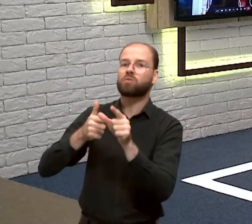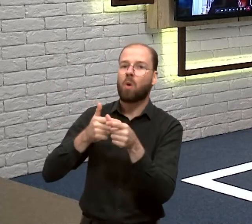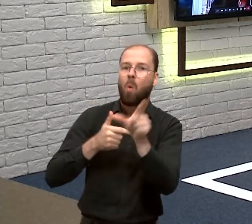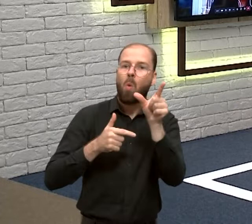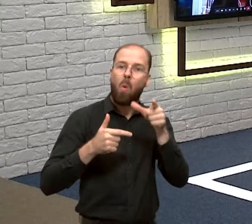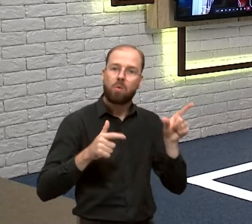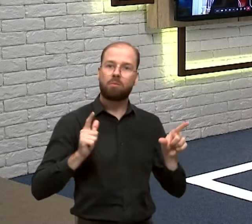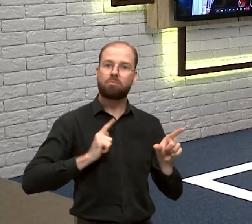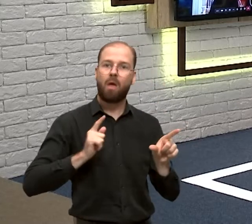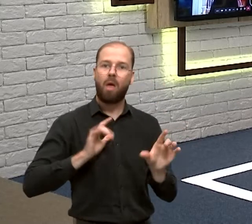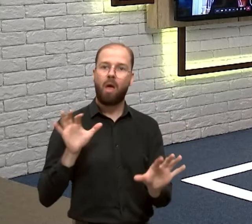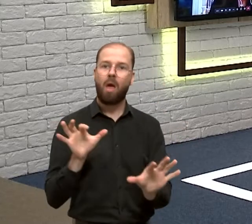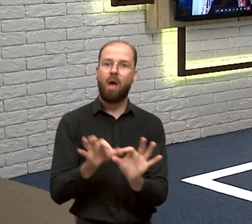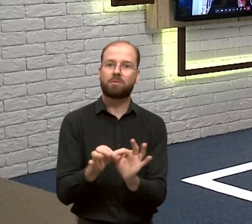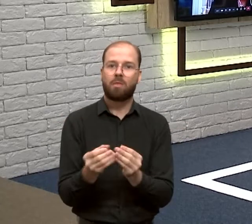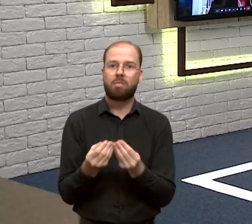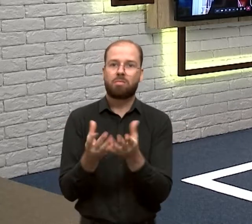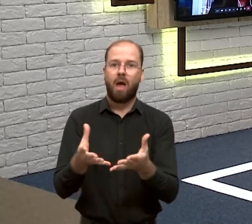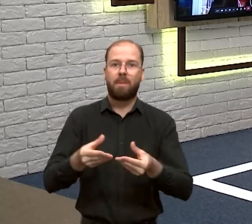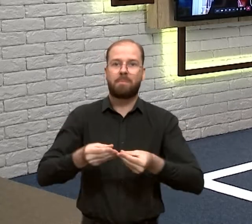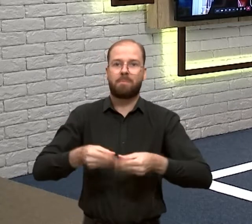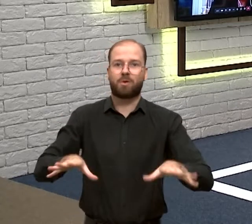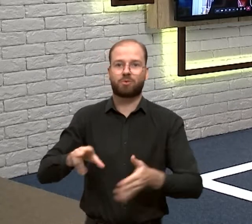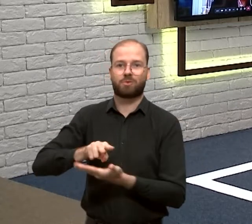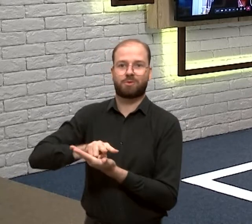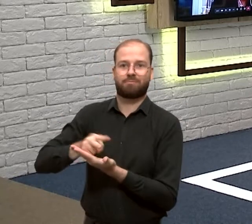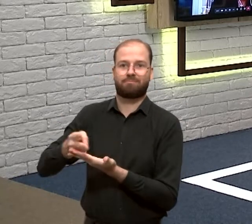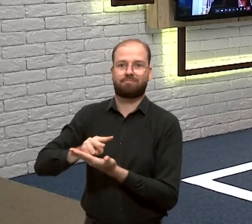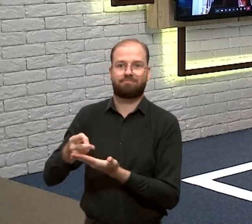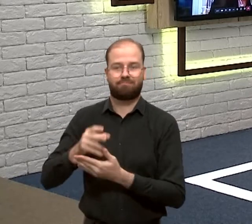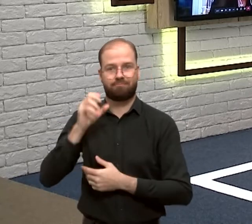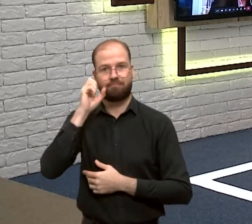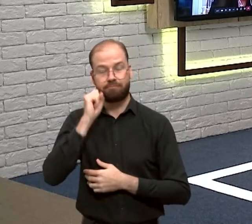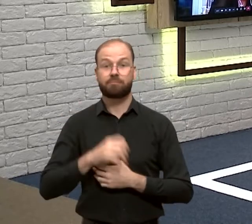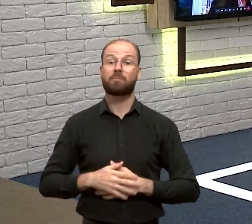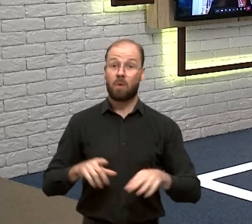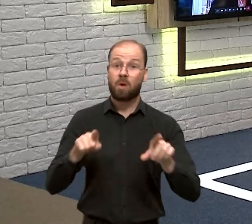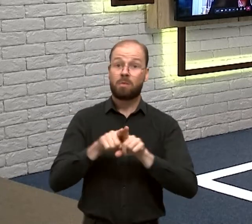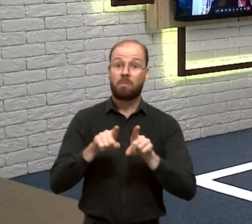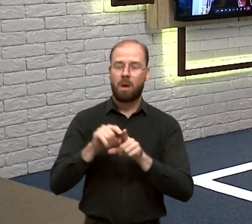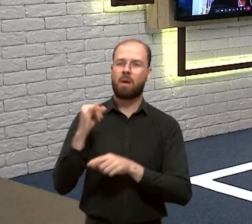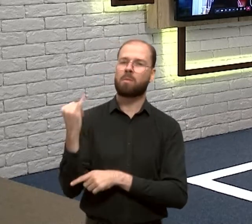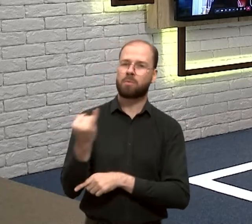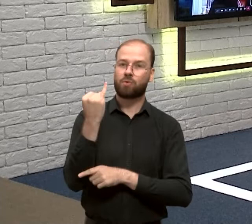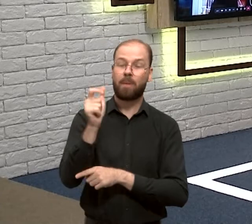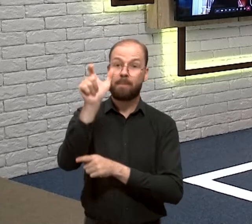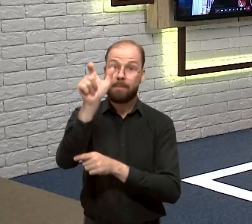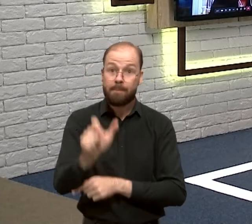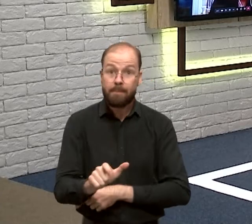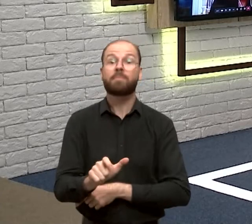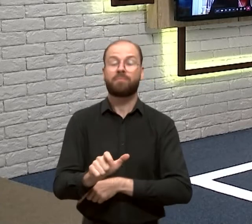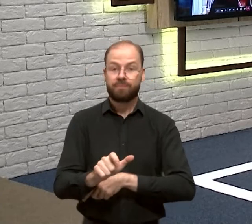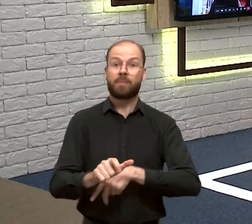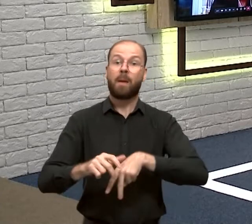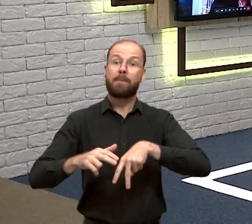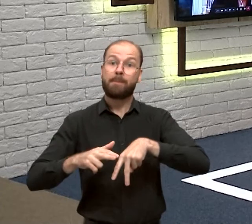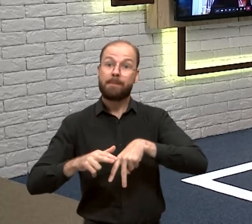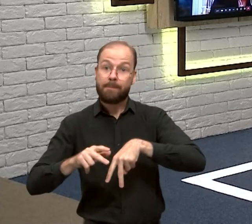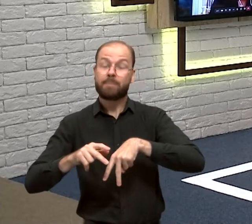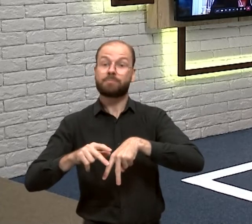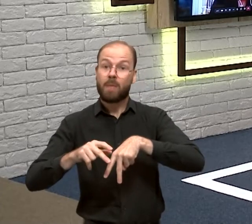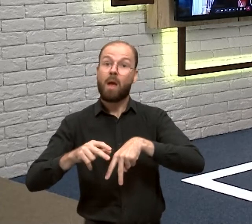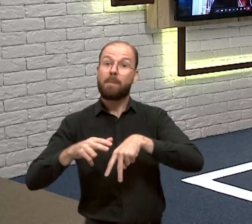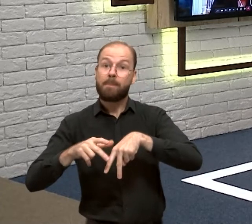estar perpetuando essa insônia. E é muito importante o paciente também ser acompanhado por um psicólogo